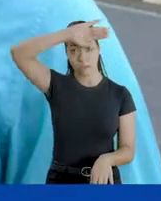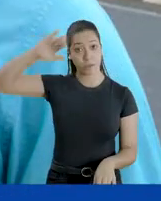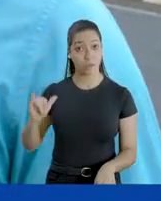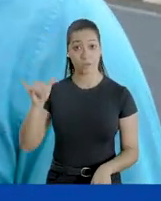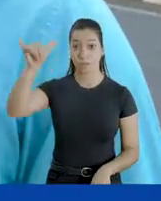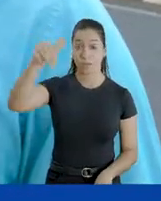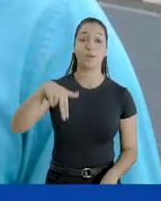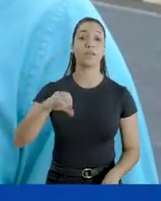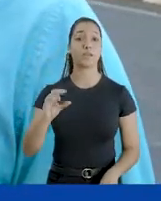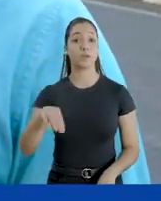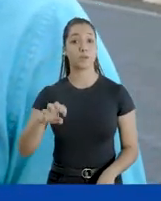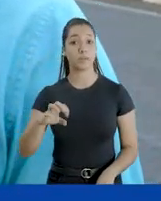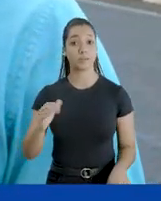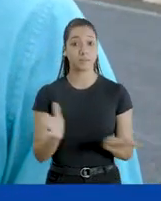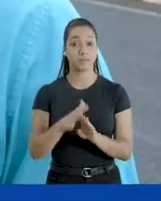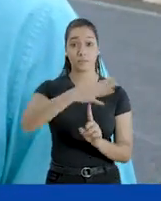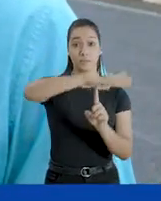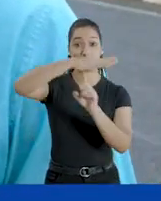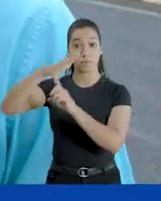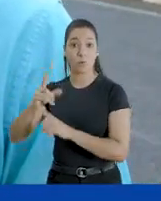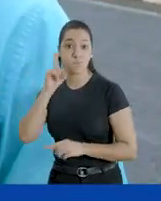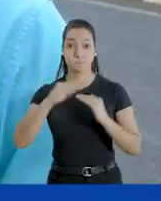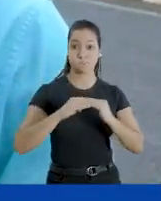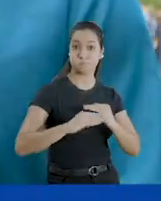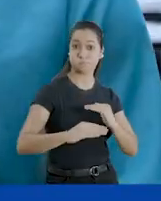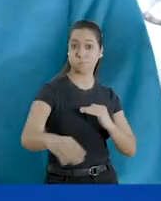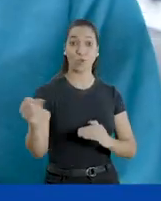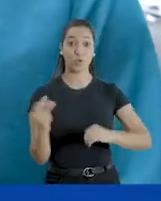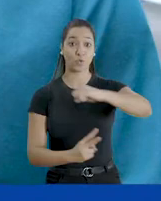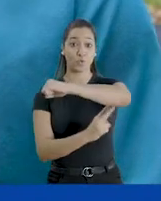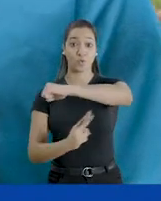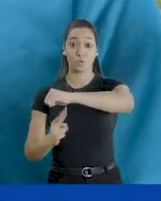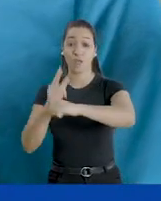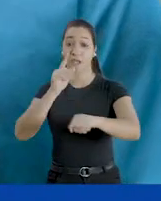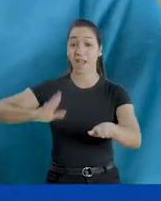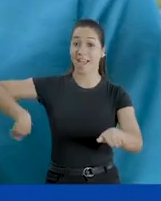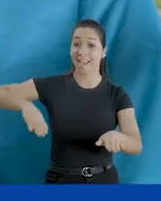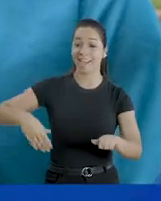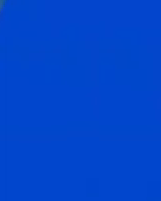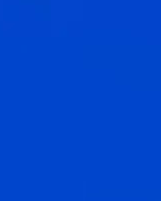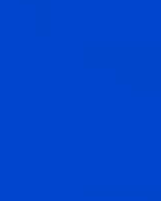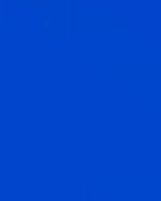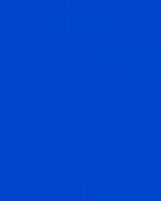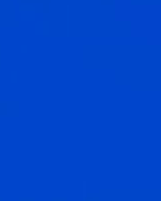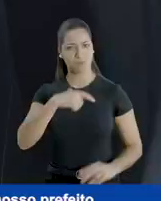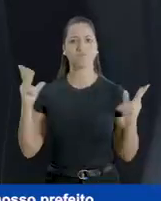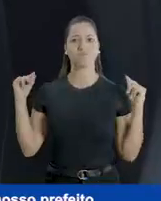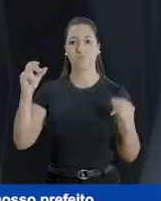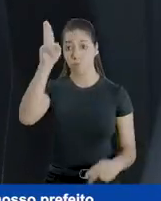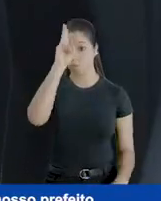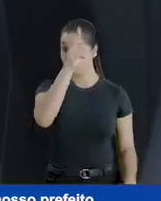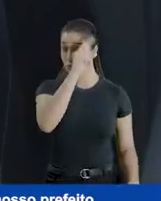da Nicomedes até o Shopping Park e o recapeamento agora, as novas pontes e o elevado do Praia. Eu sou